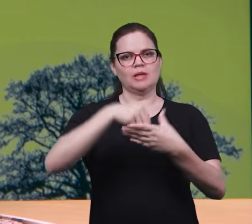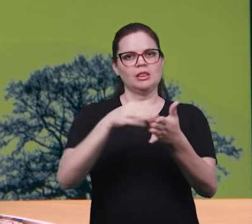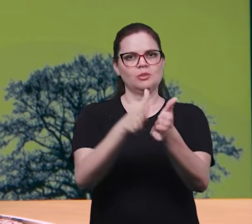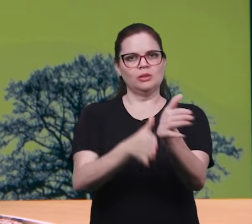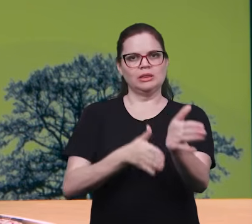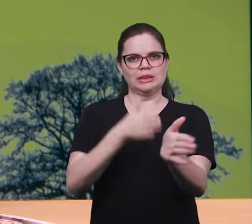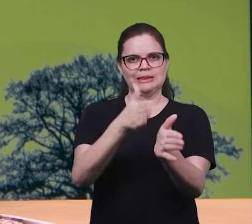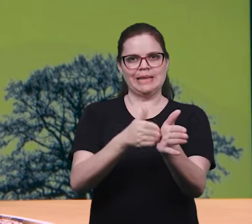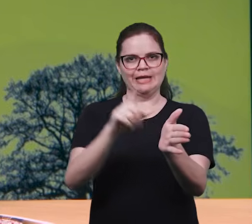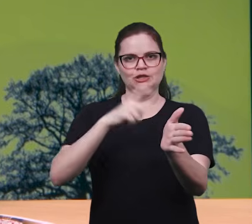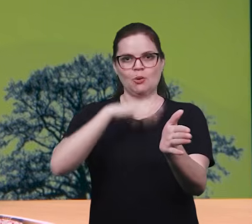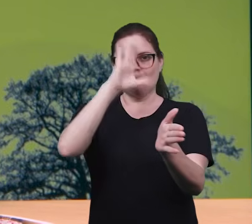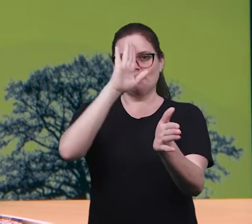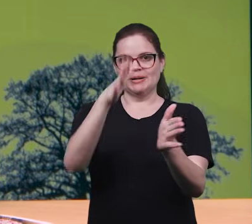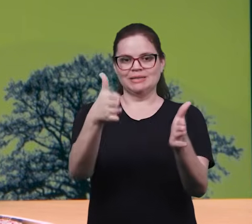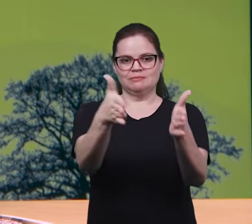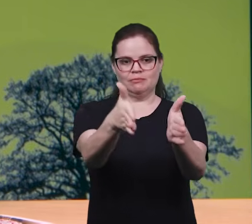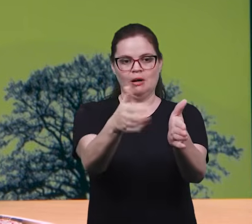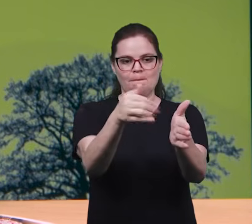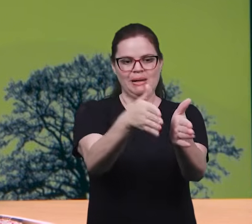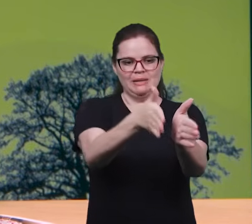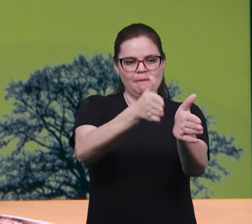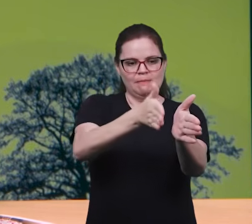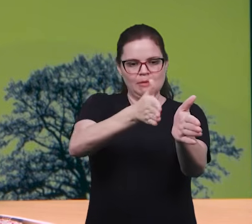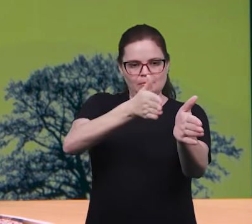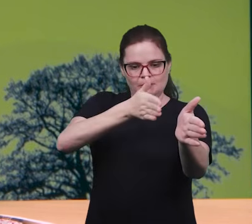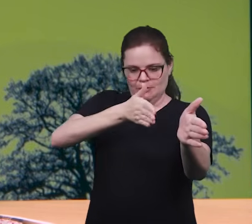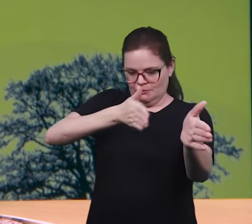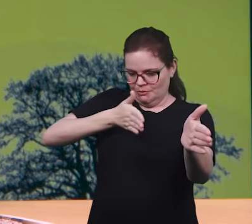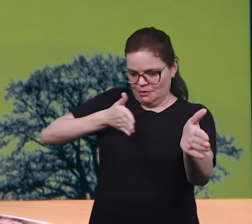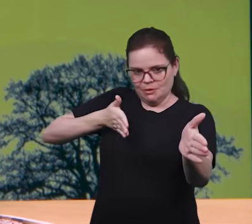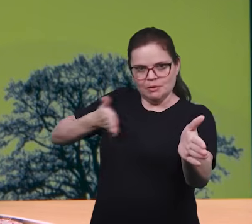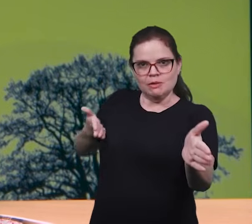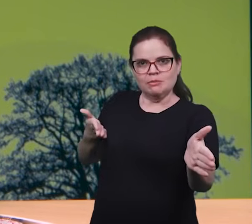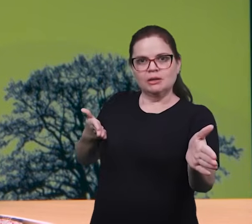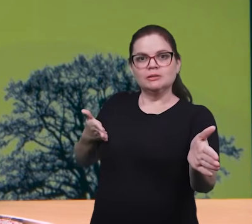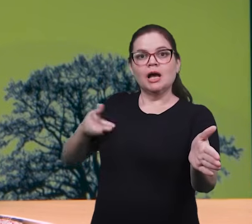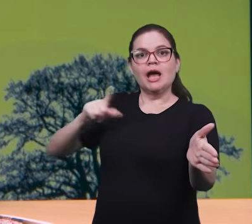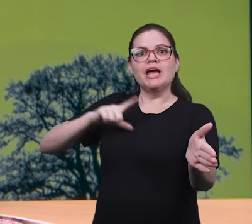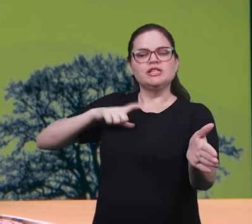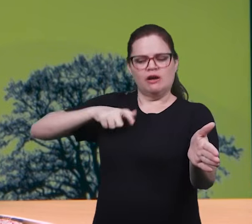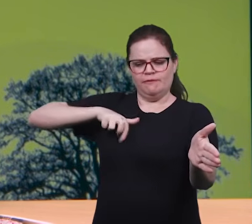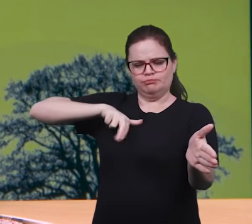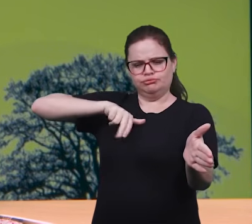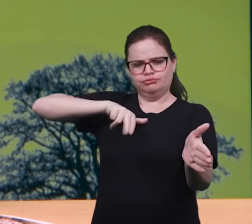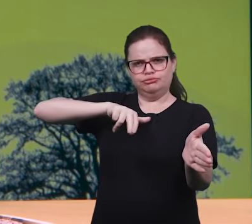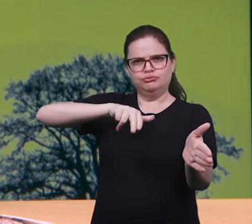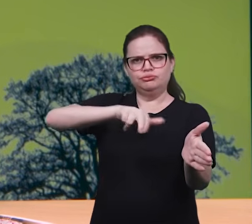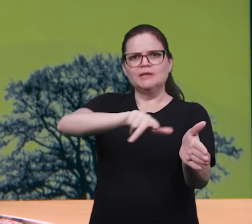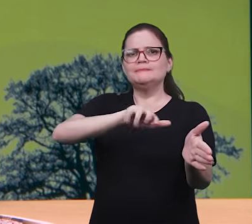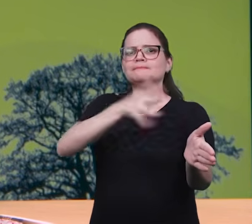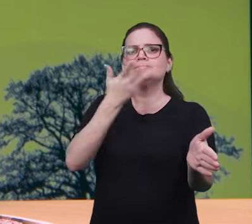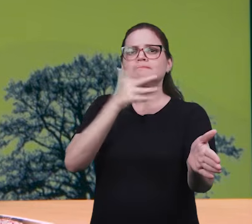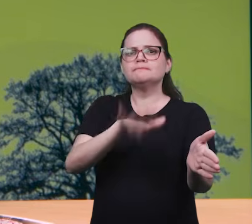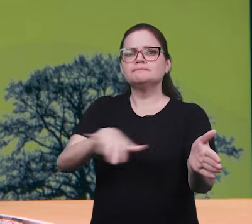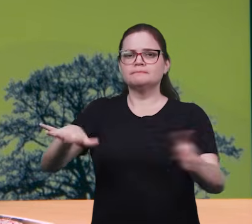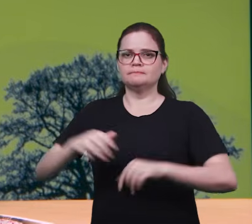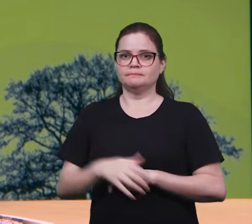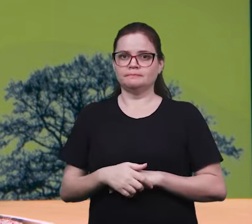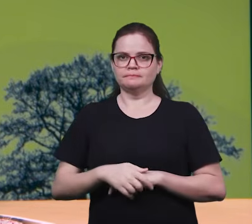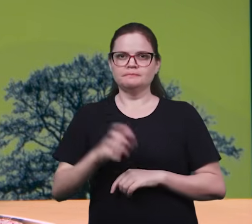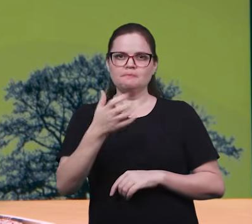E esse trem tinha muitos vagões, e esses vagões estavam cheios de crianças. Mas ela dizia assim para mim: Bianca,